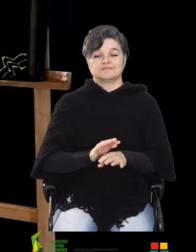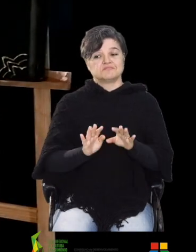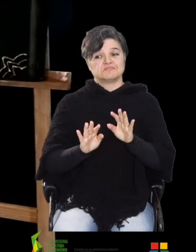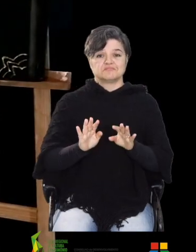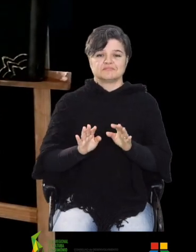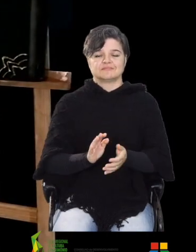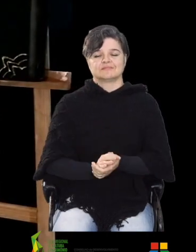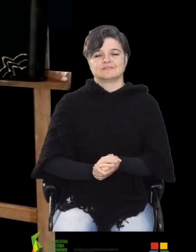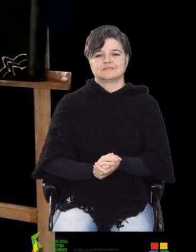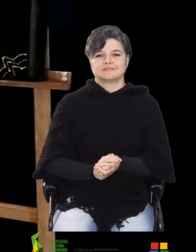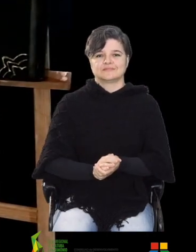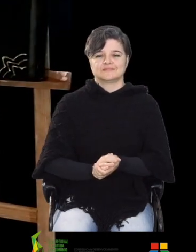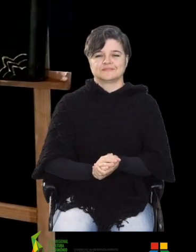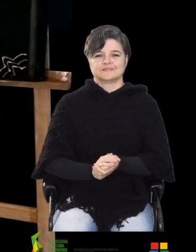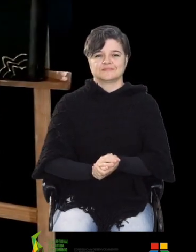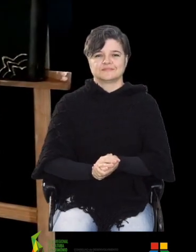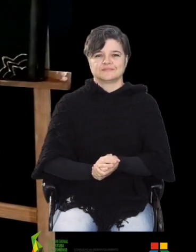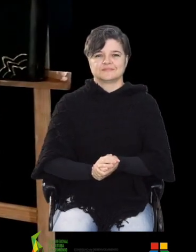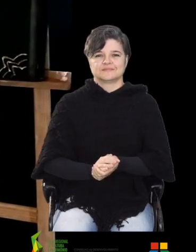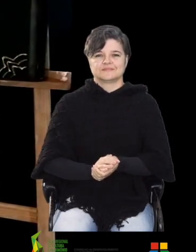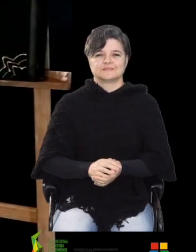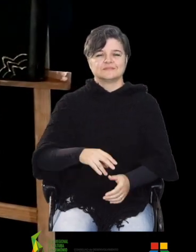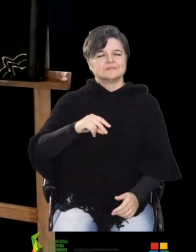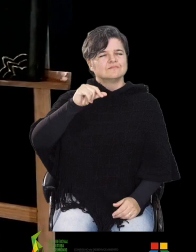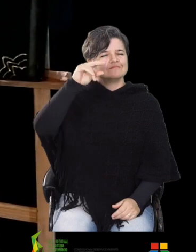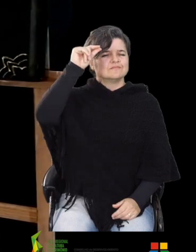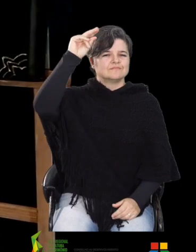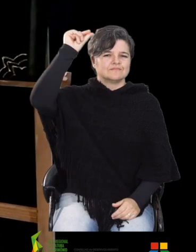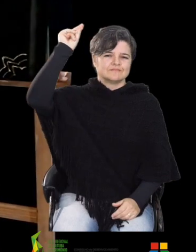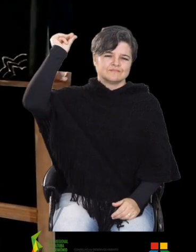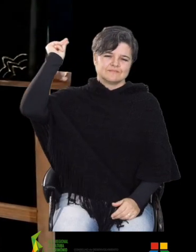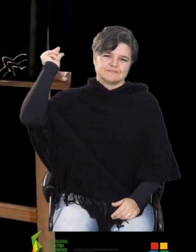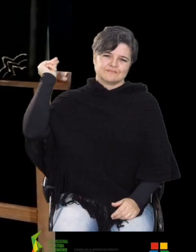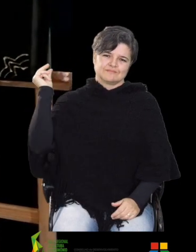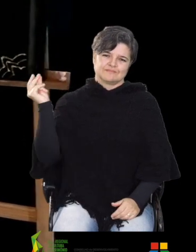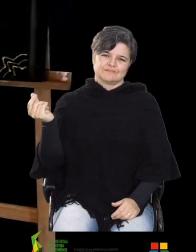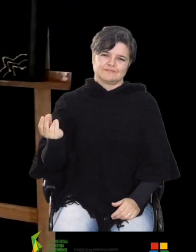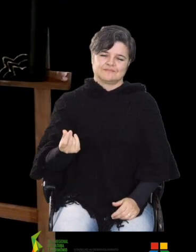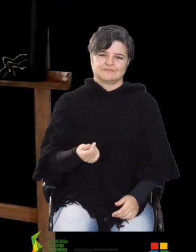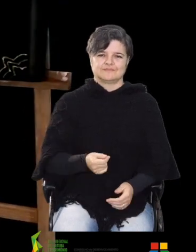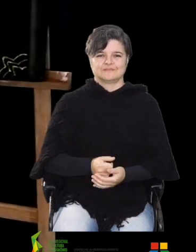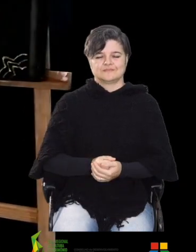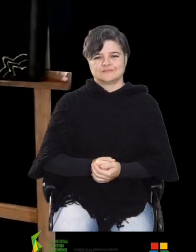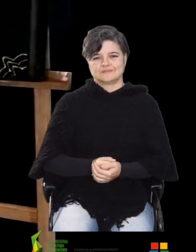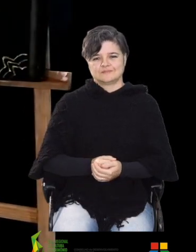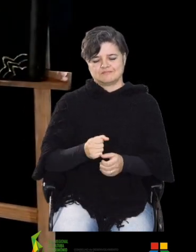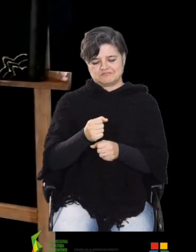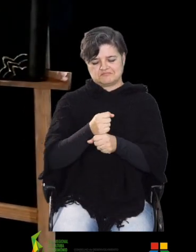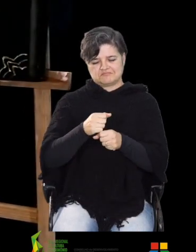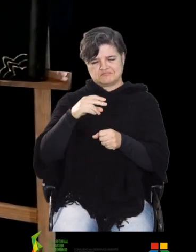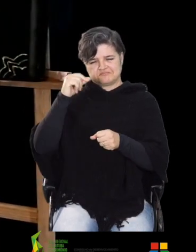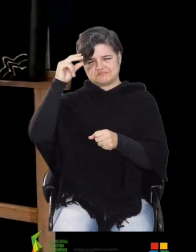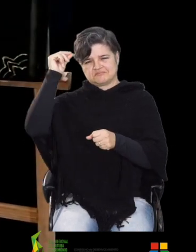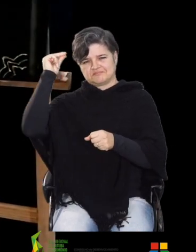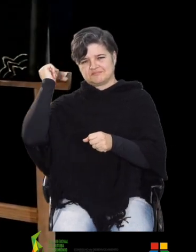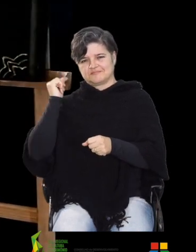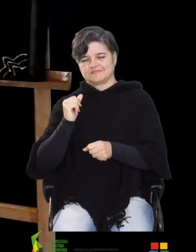ou menos assim e há muitos e muitos anos atrás